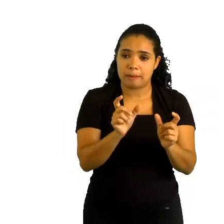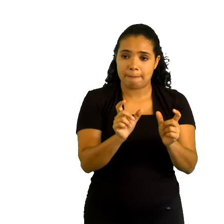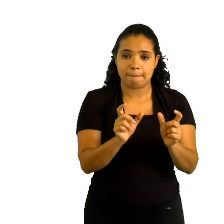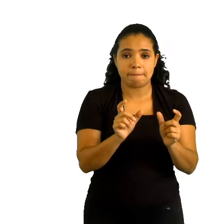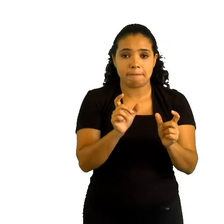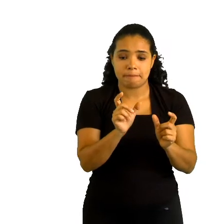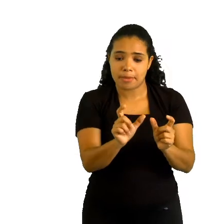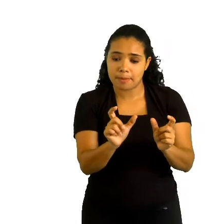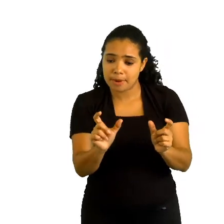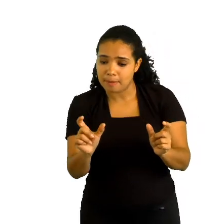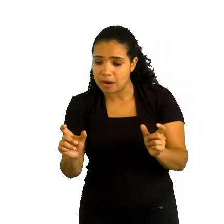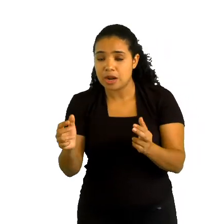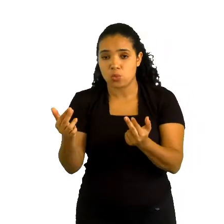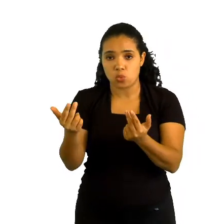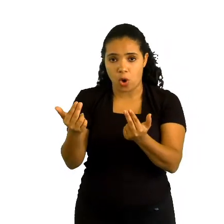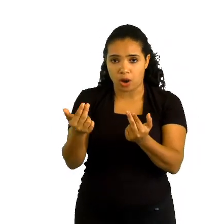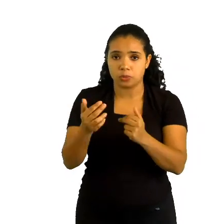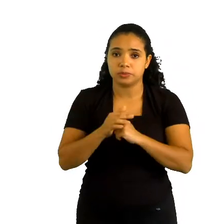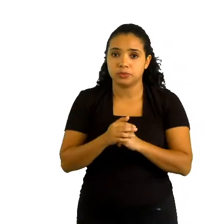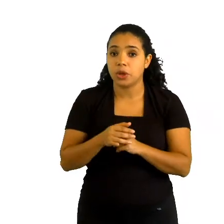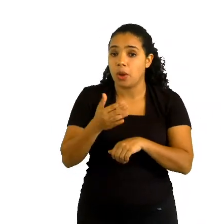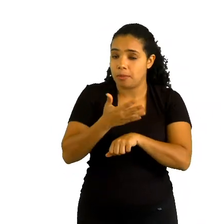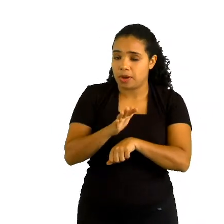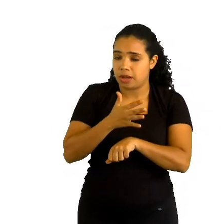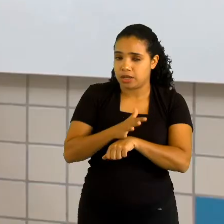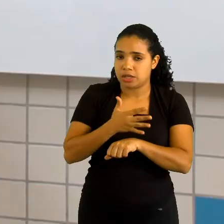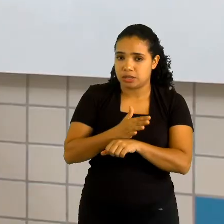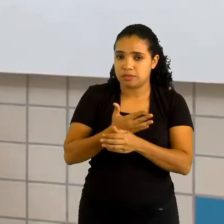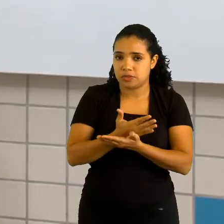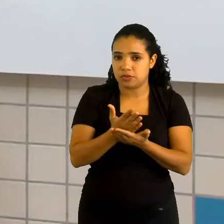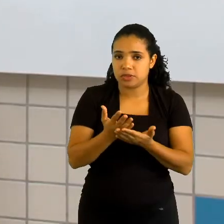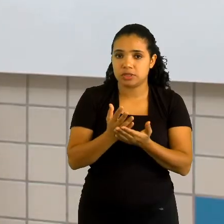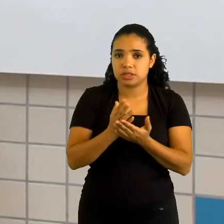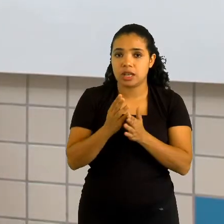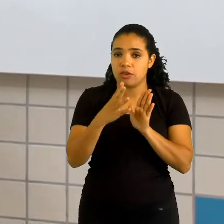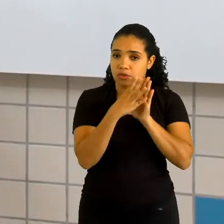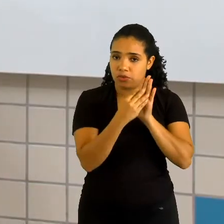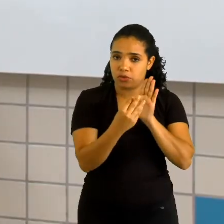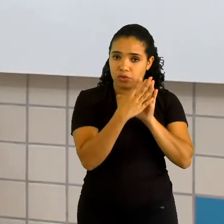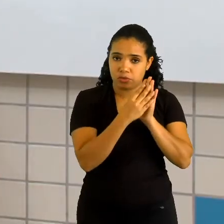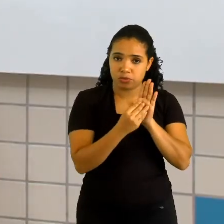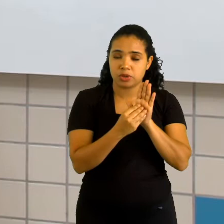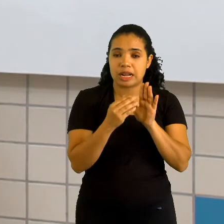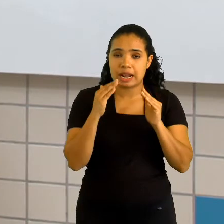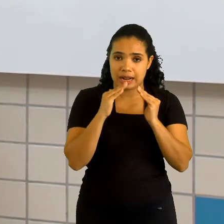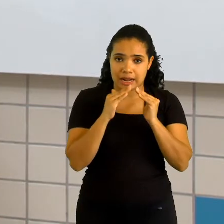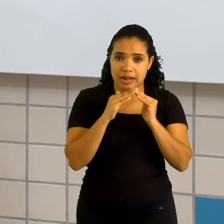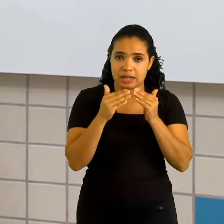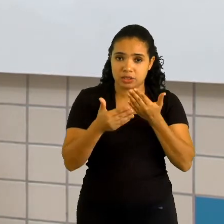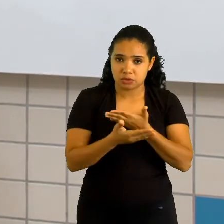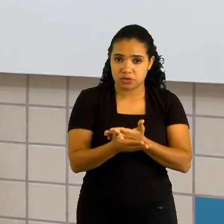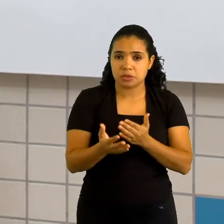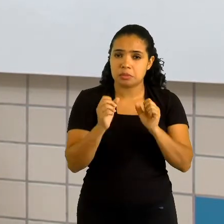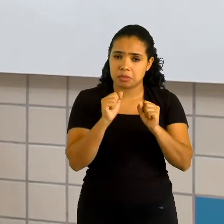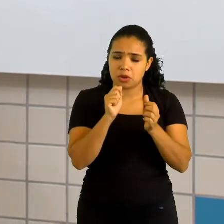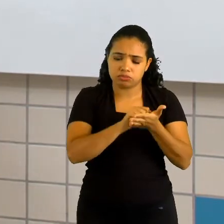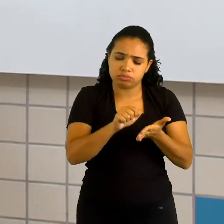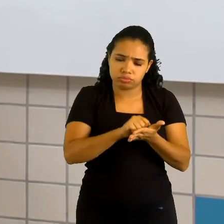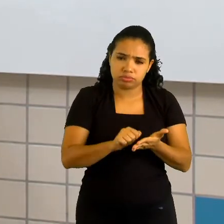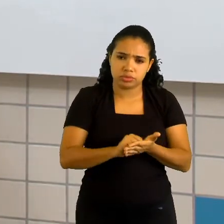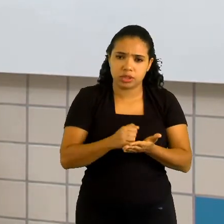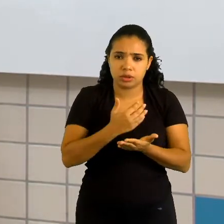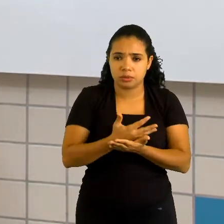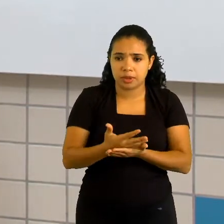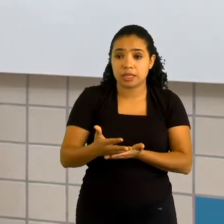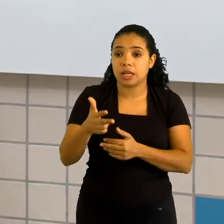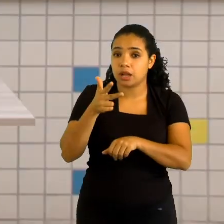eu vou fazer até um exercício com vocês. Vocês vão ter que repetir isso aí na casa de vocês, tá bom? Pode repetir alto, tá bom? Para a gente começar a